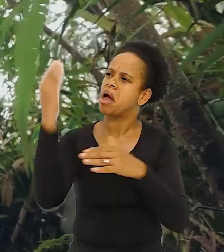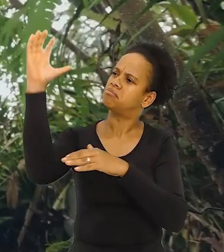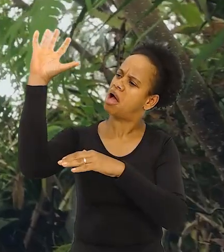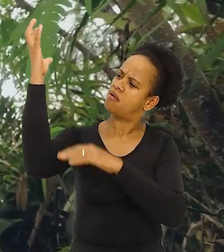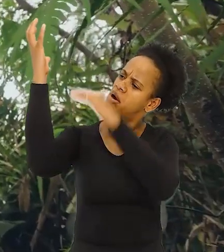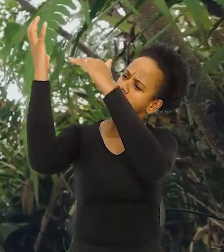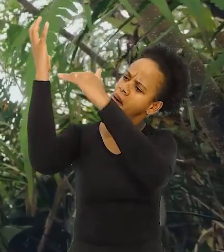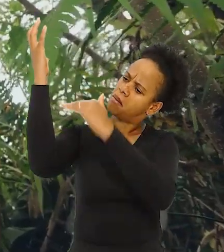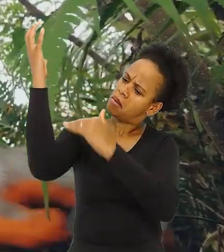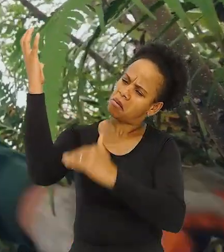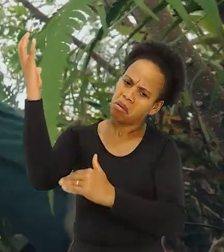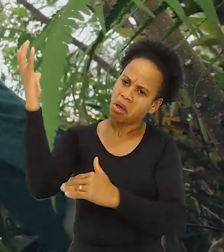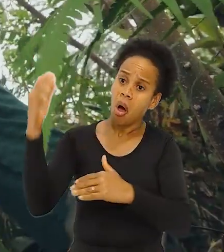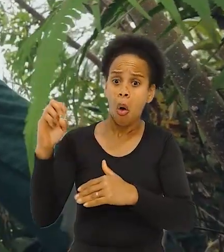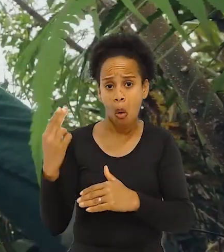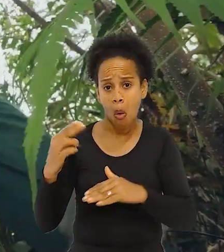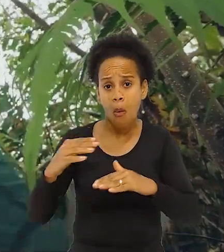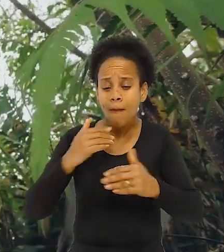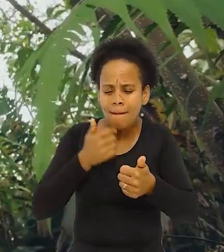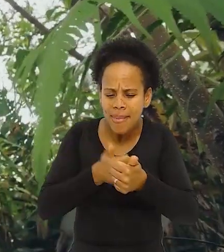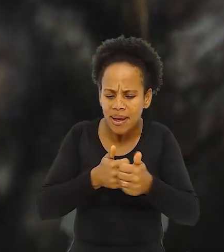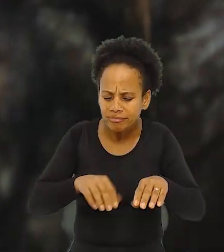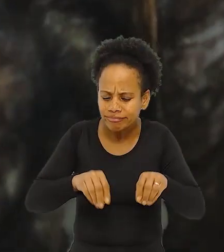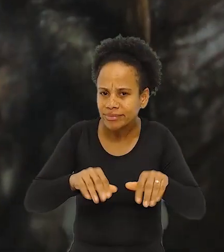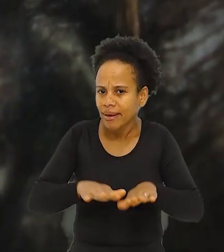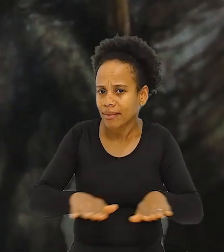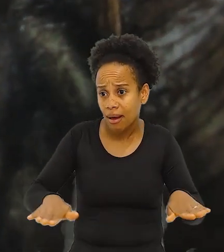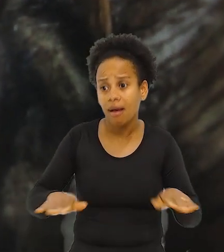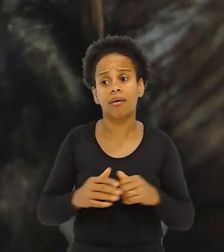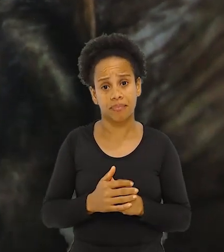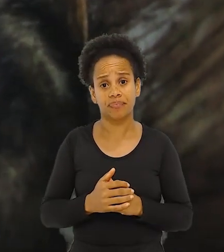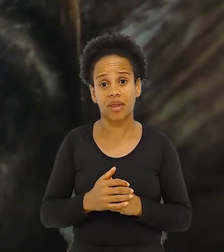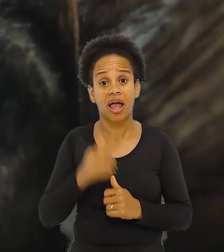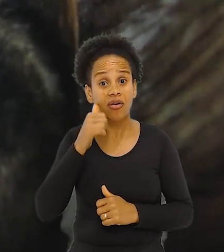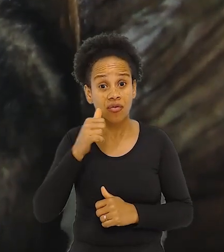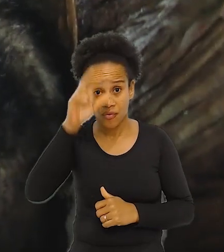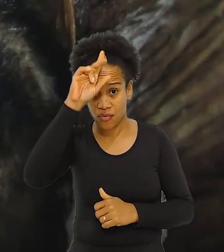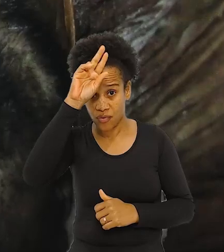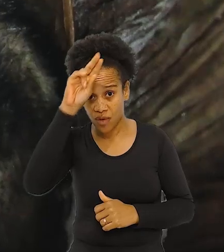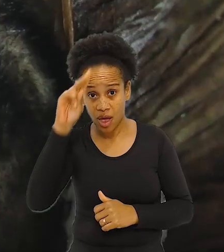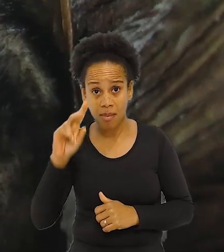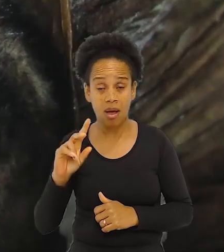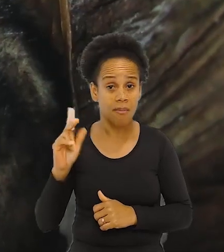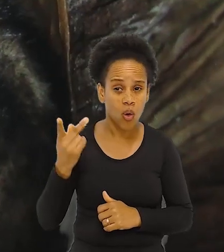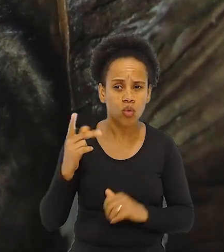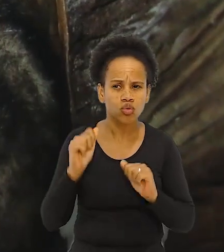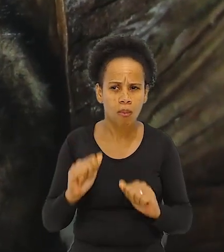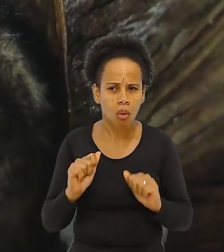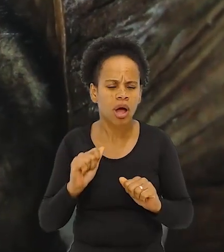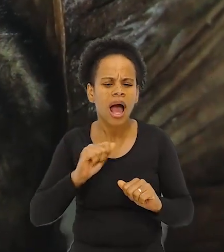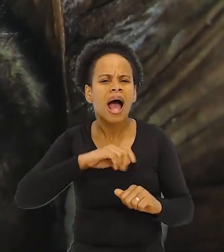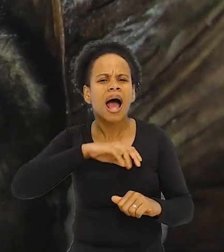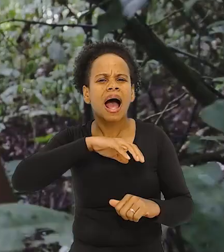floresta, mesmo próximo ao solo. As fêmeas de hemagogos podem picar vários